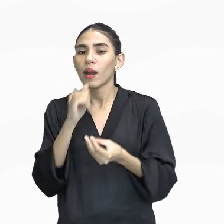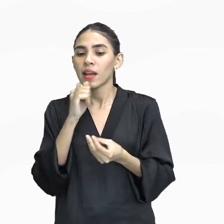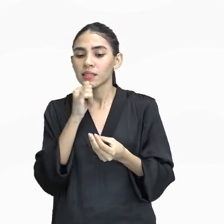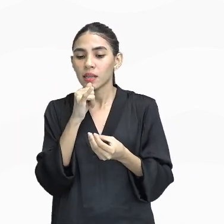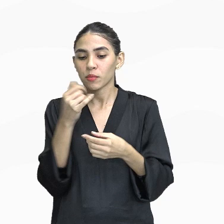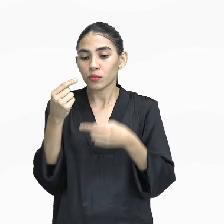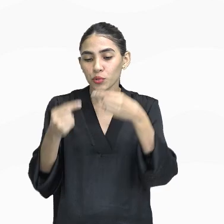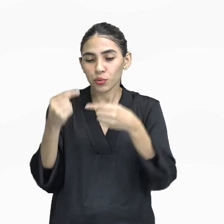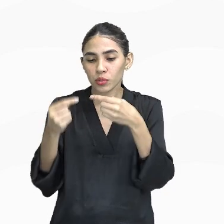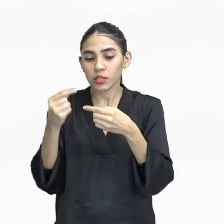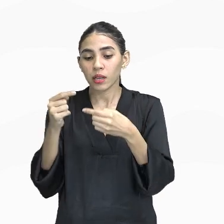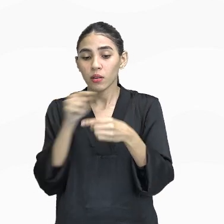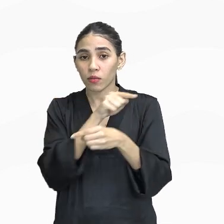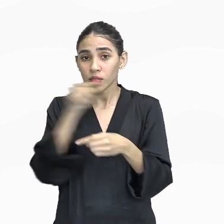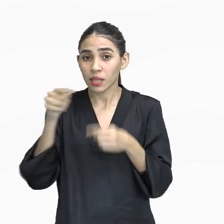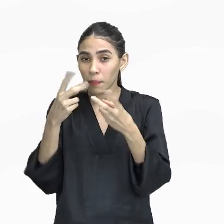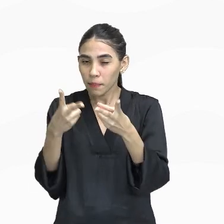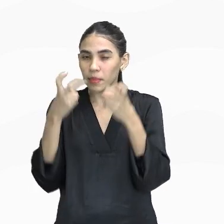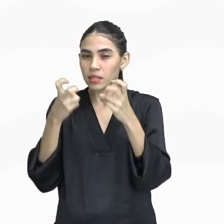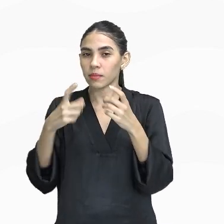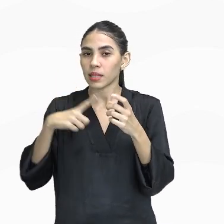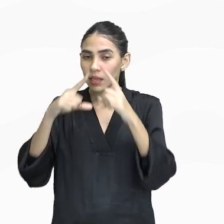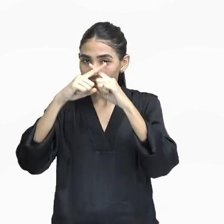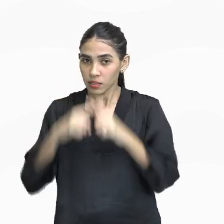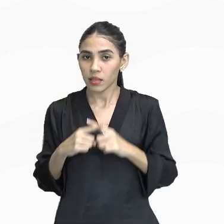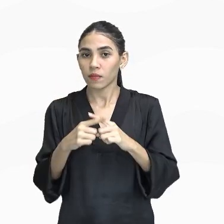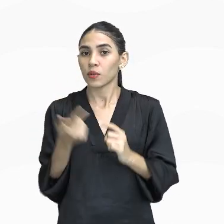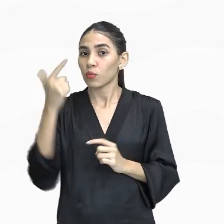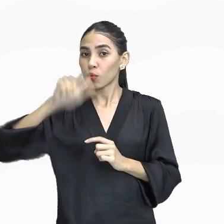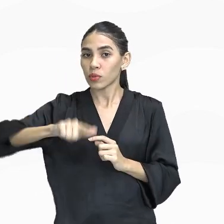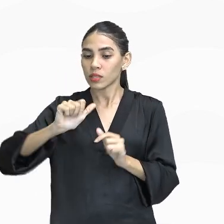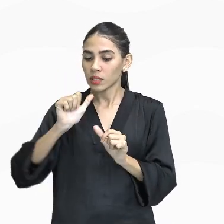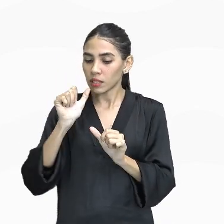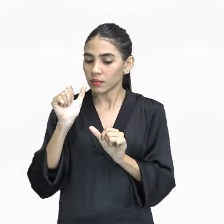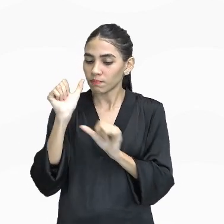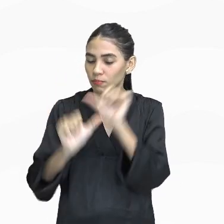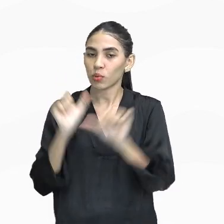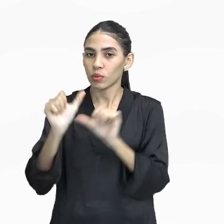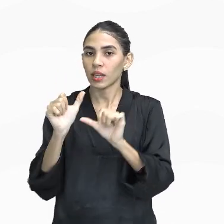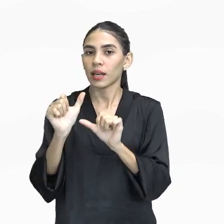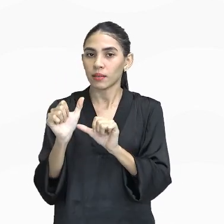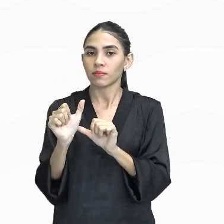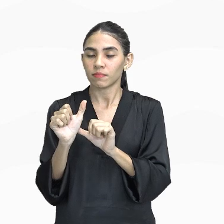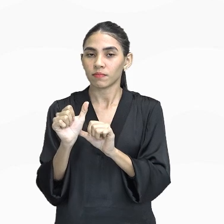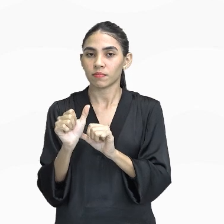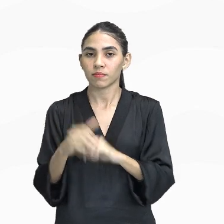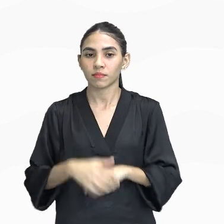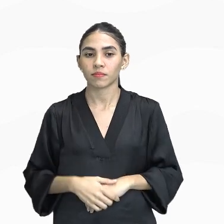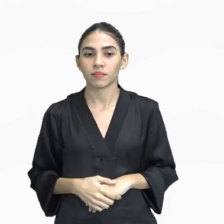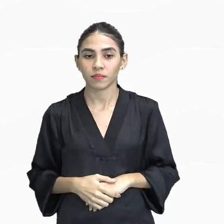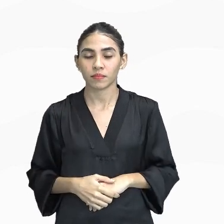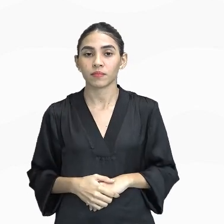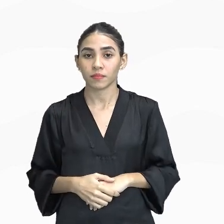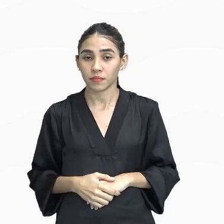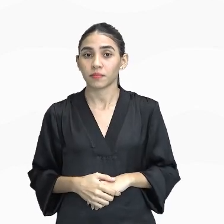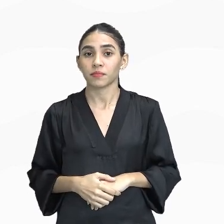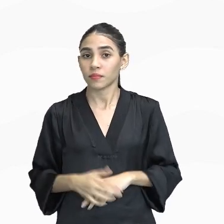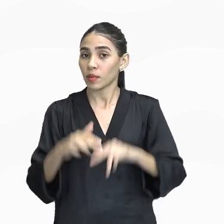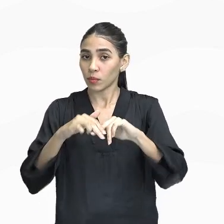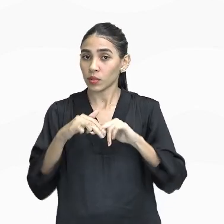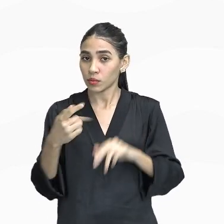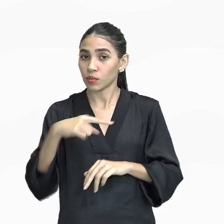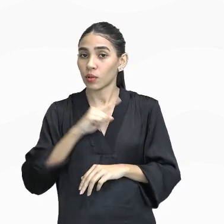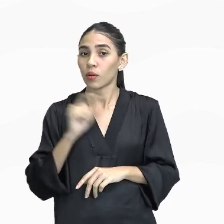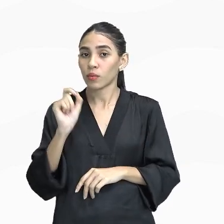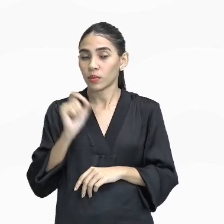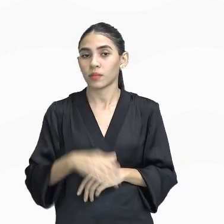situação, perceber que tem um desafio e conseguir transpor esse desafio. Exatamente, por isso nós somos